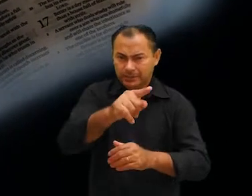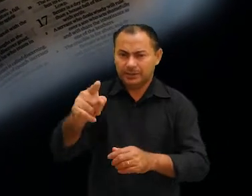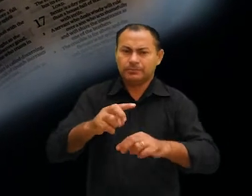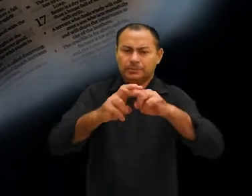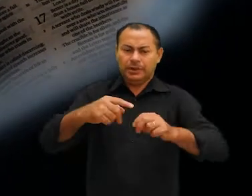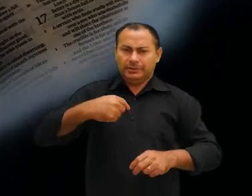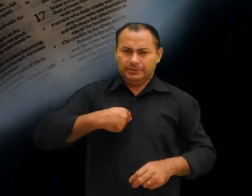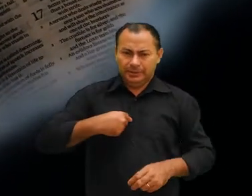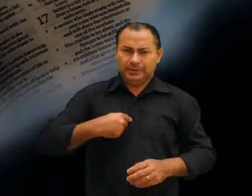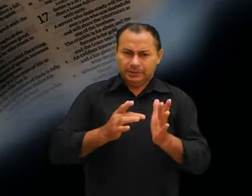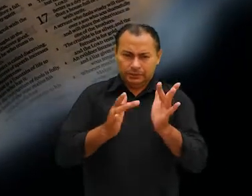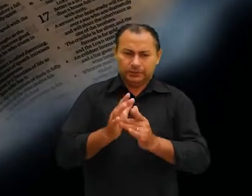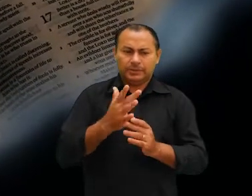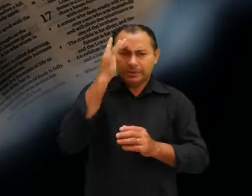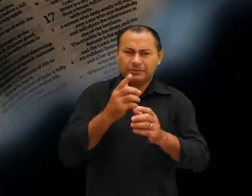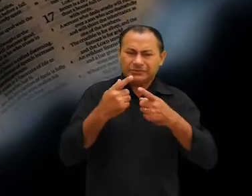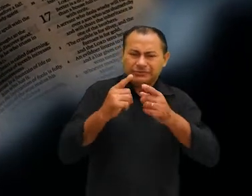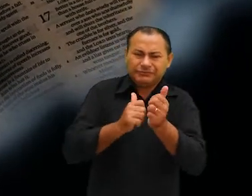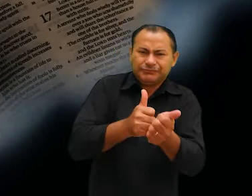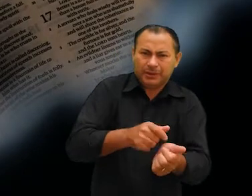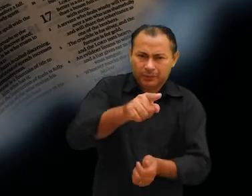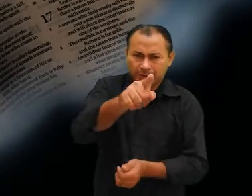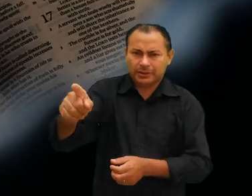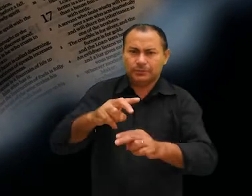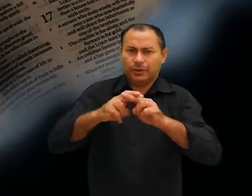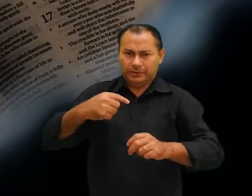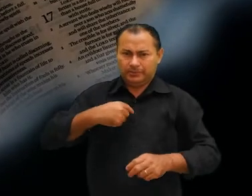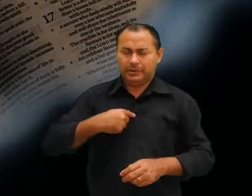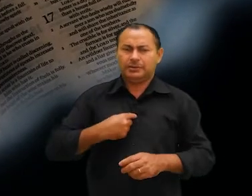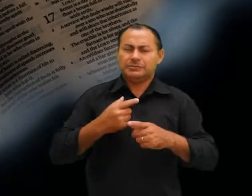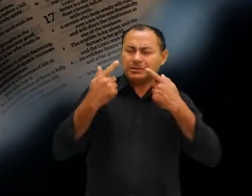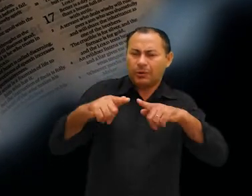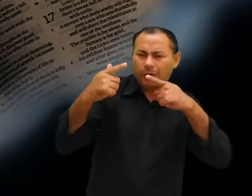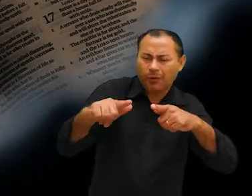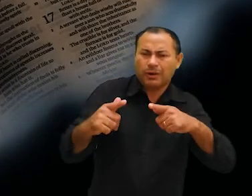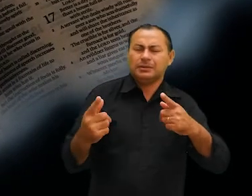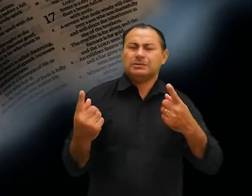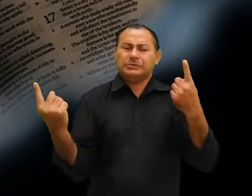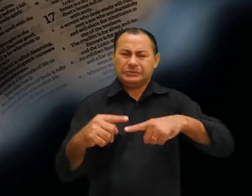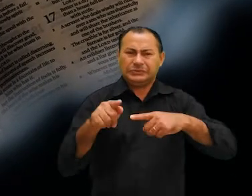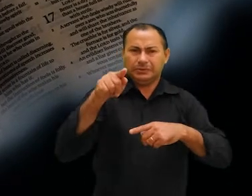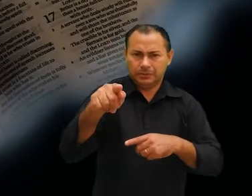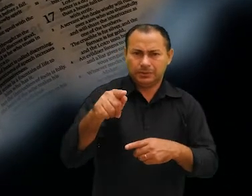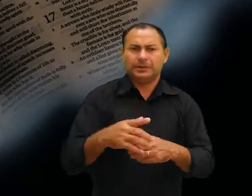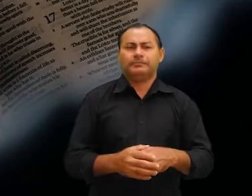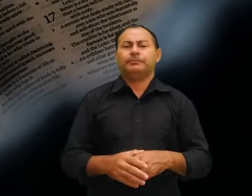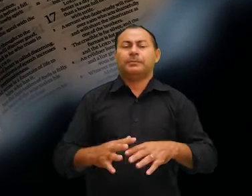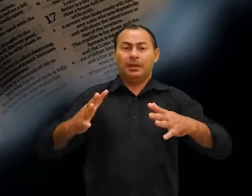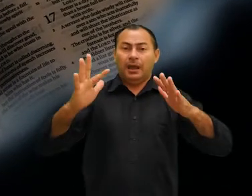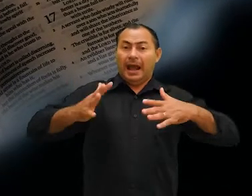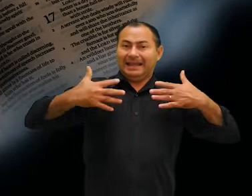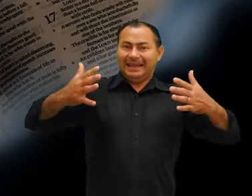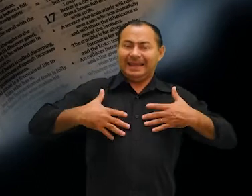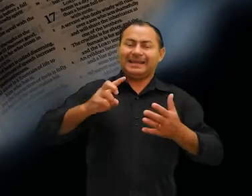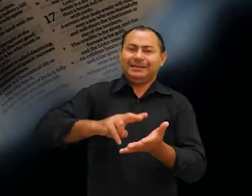por minha causa os insultarem e perseguirem e levantarem todo tipo de calúnia contra vocês e